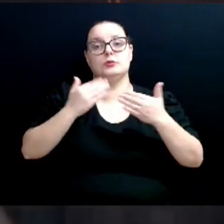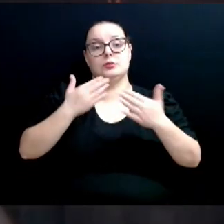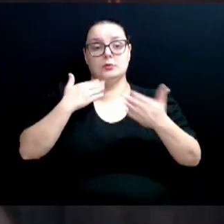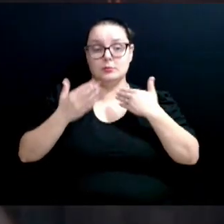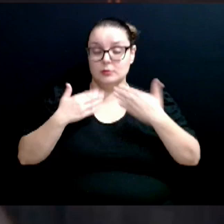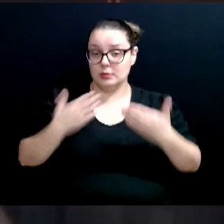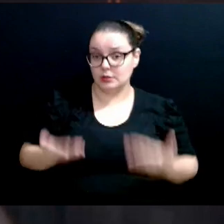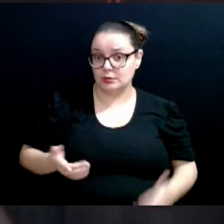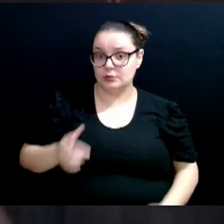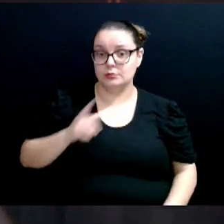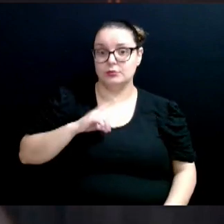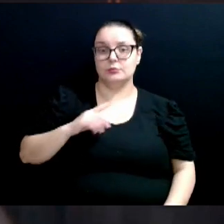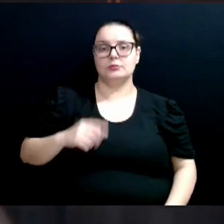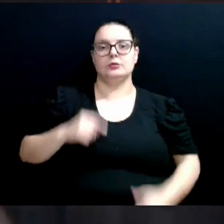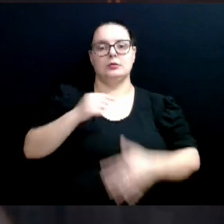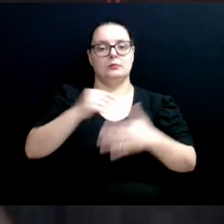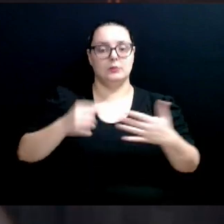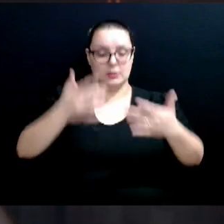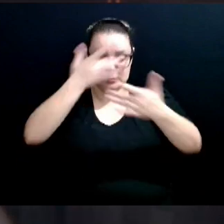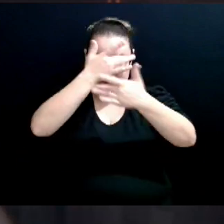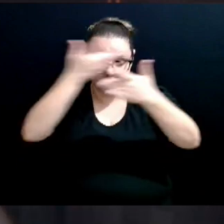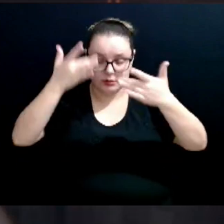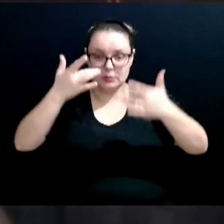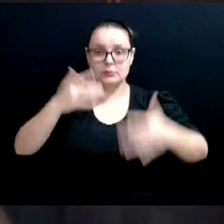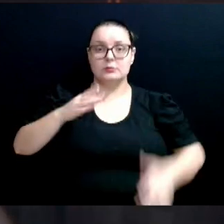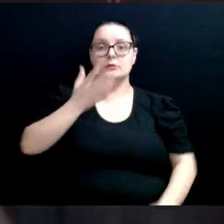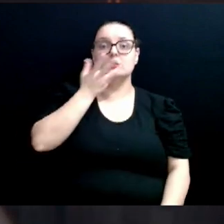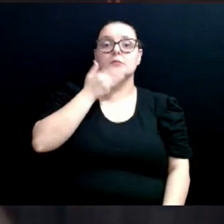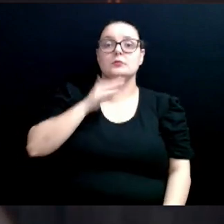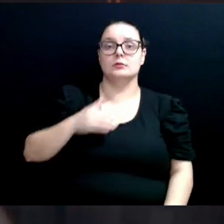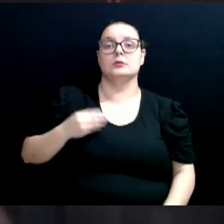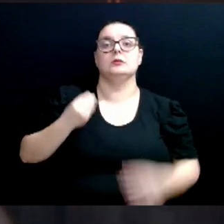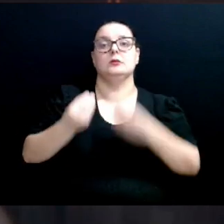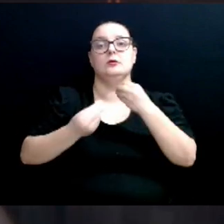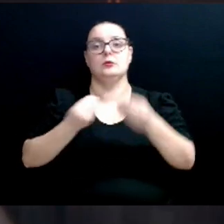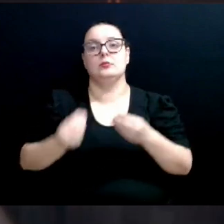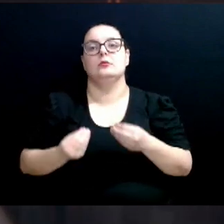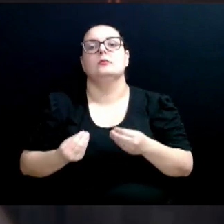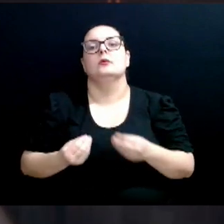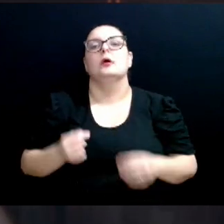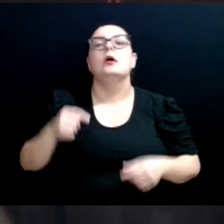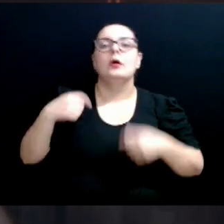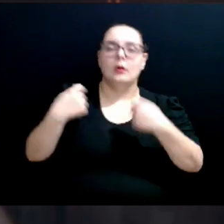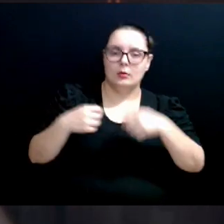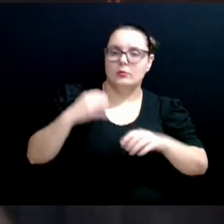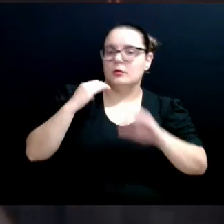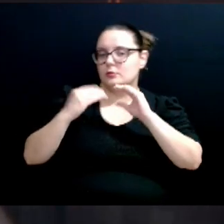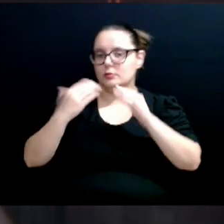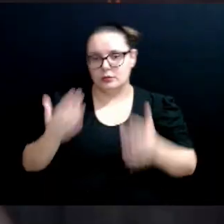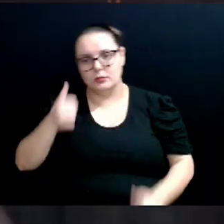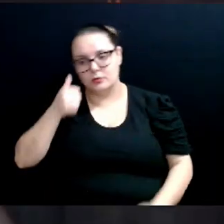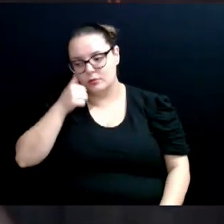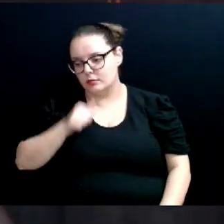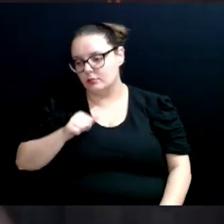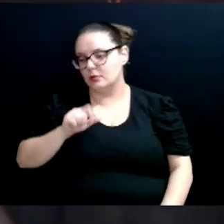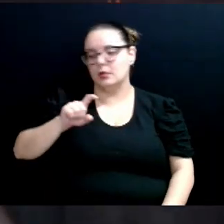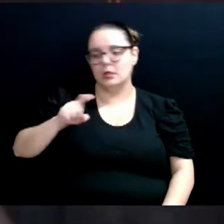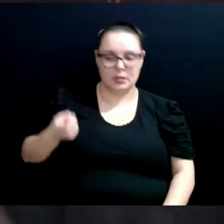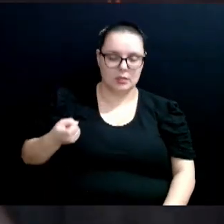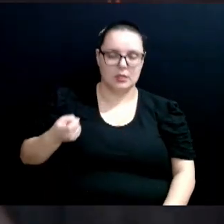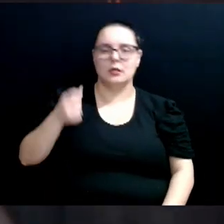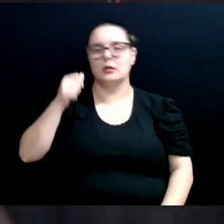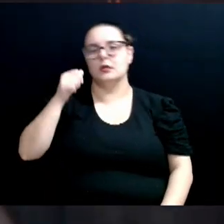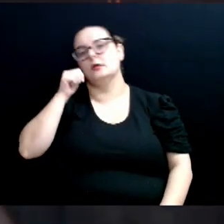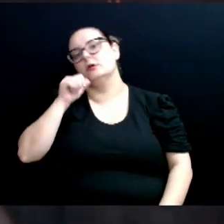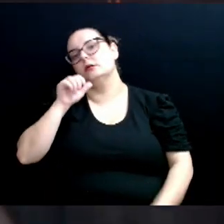toda da saúde mental da criança também. Então, como a gente pode olha, eu preciso me comunicar com a minha ex-esposa, porque meu filho está doente, isso é